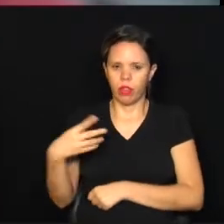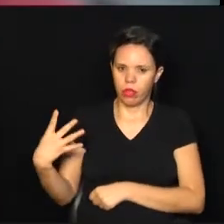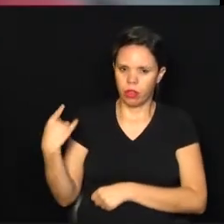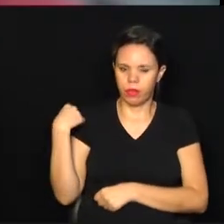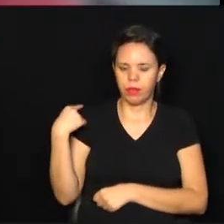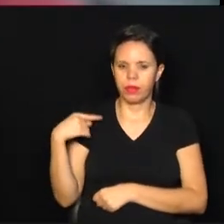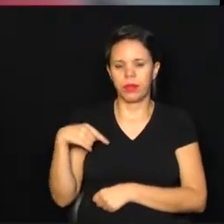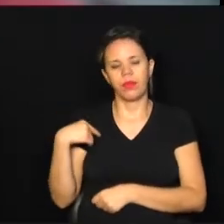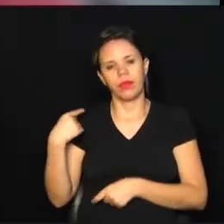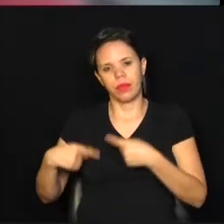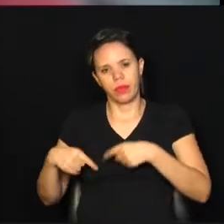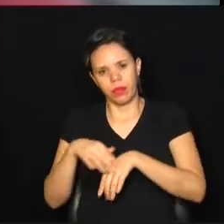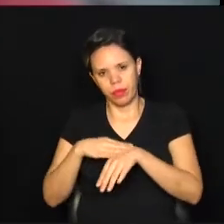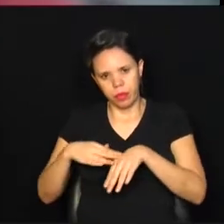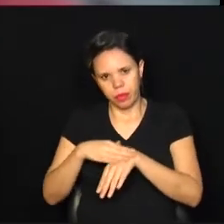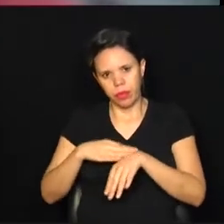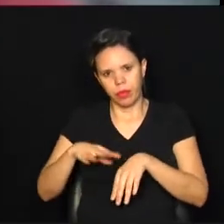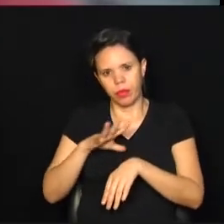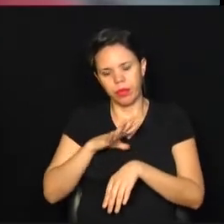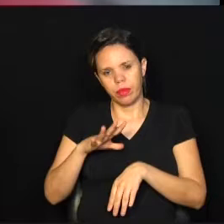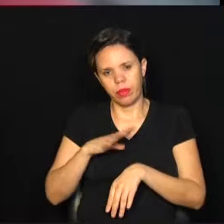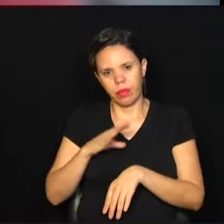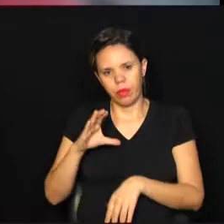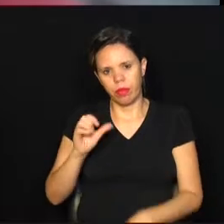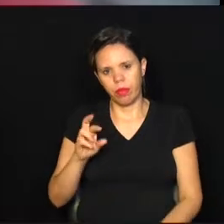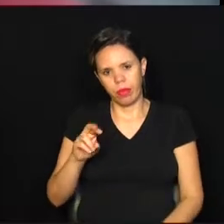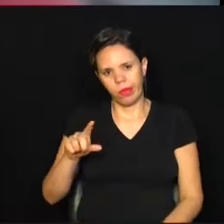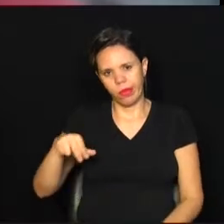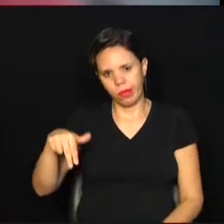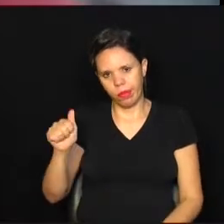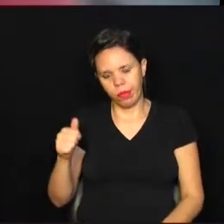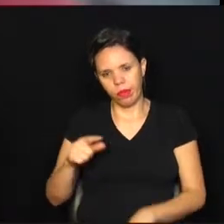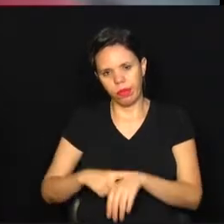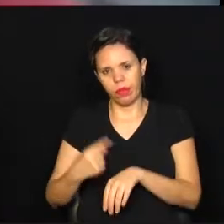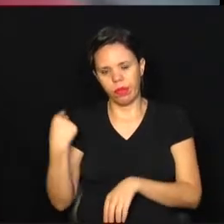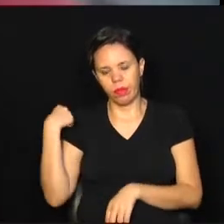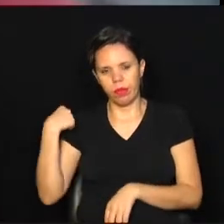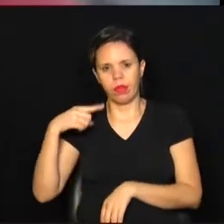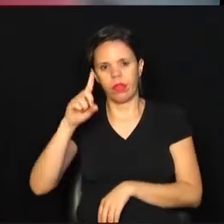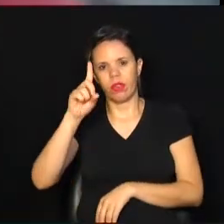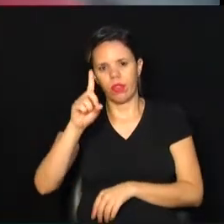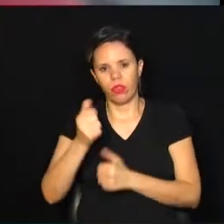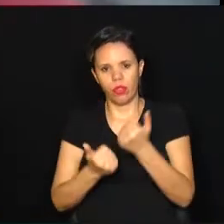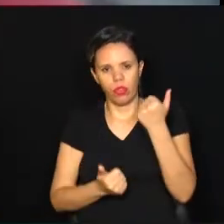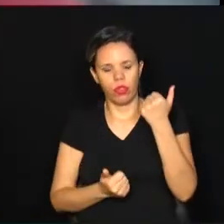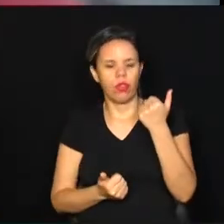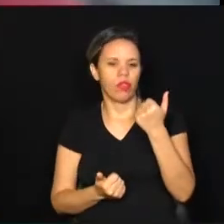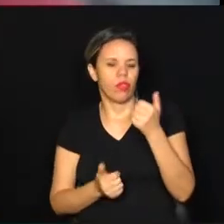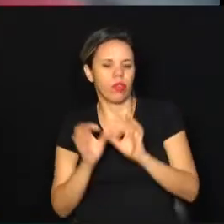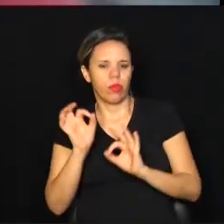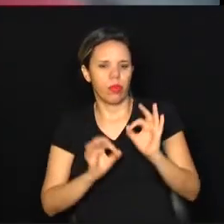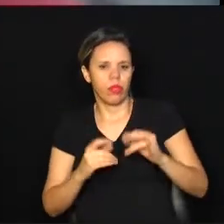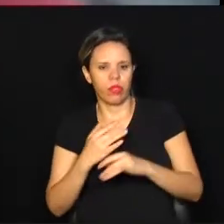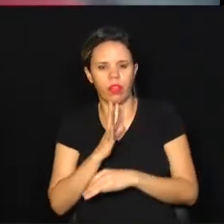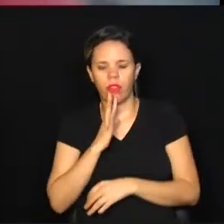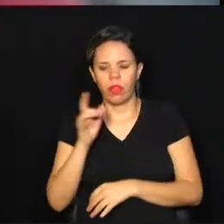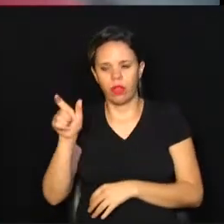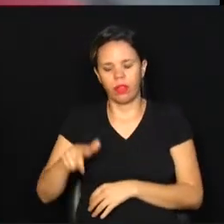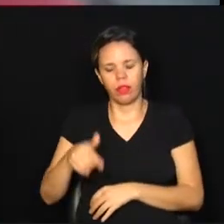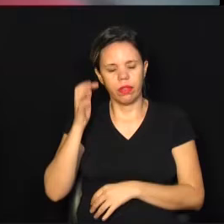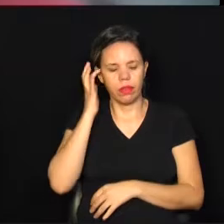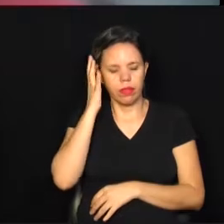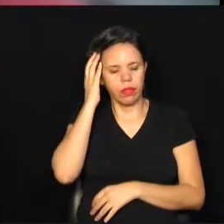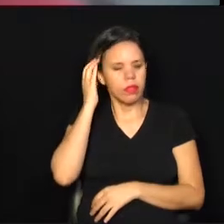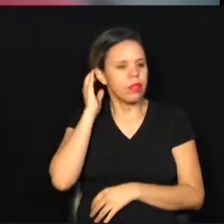Então, debatemos muito a cidade e a Carolina estava, naquele momento, na diretoria de planejamento. Então, já conheço a